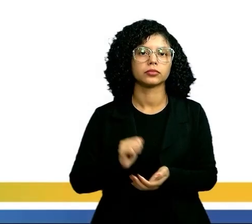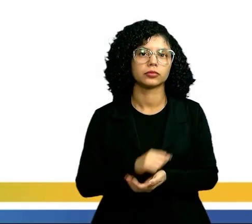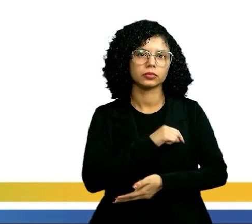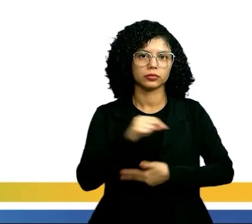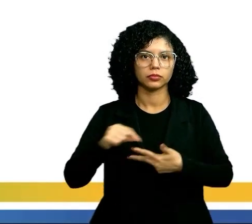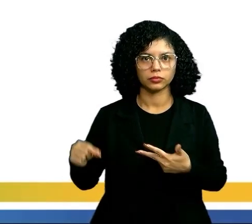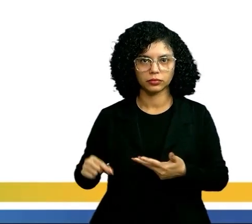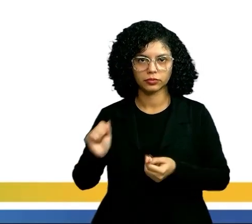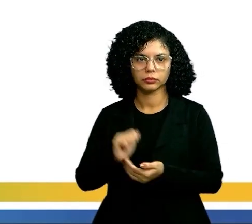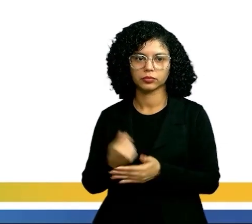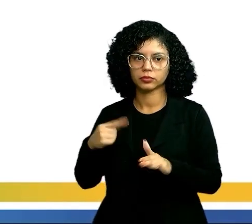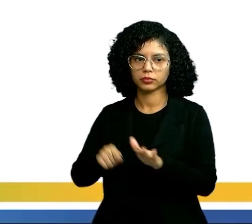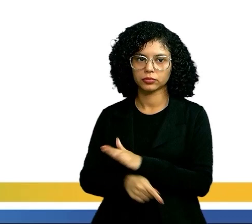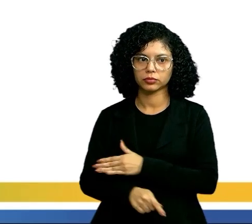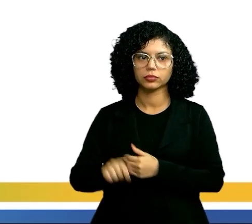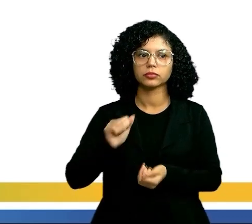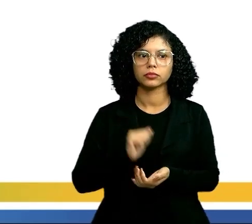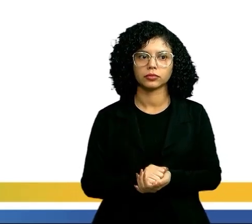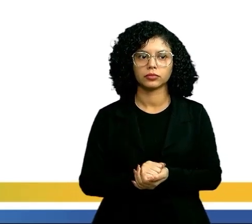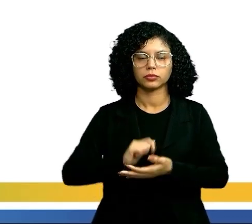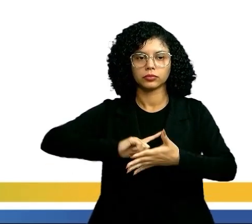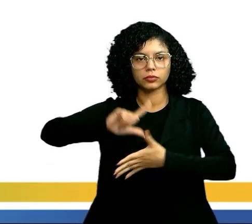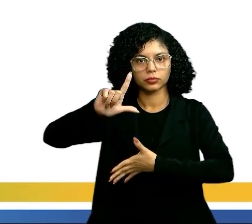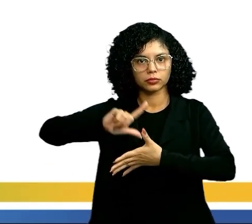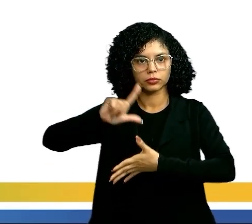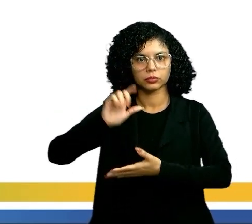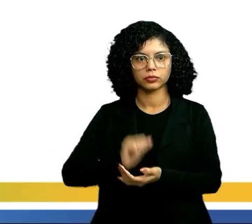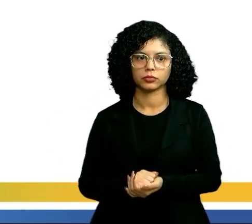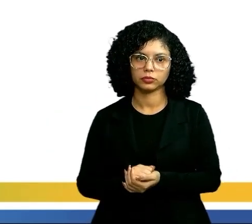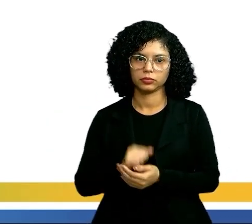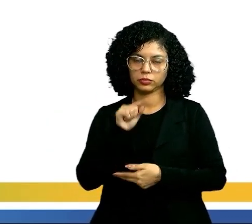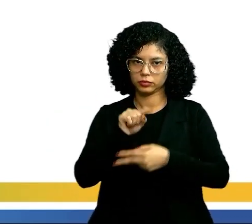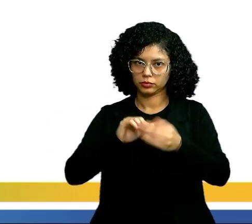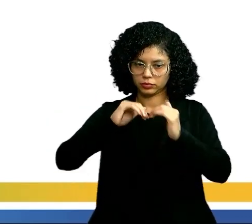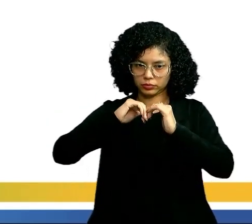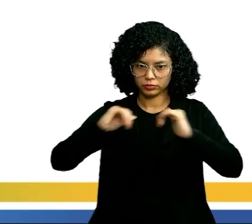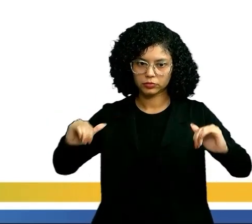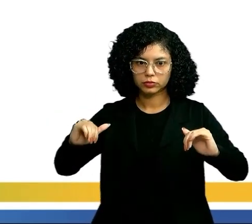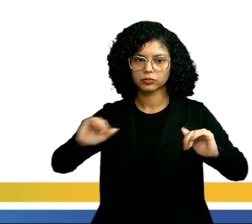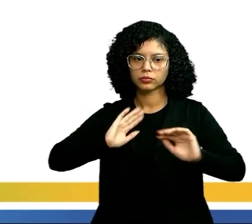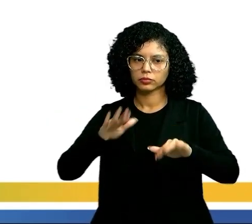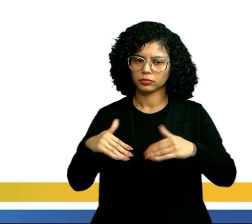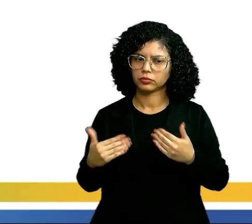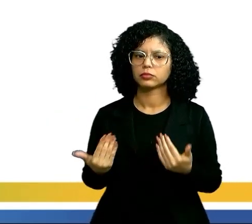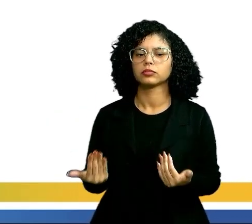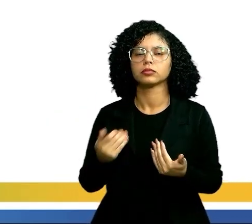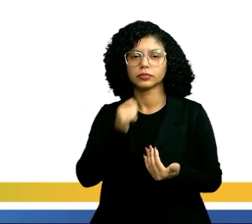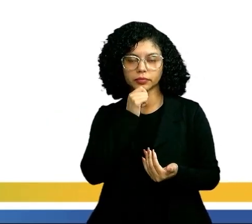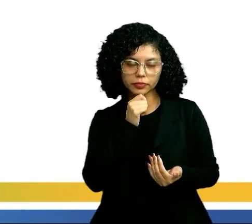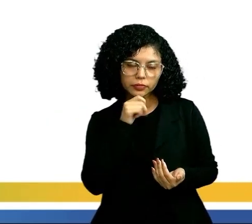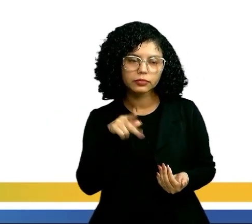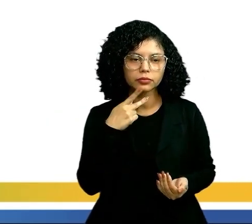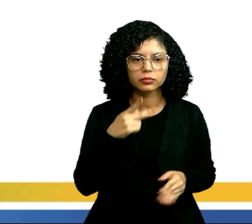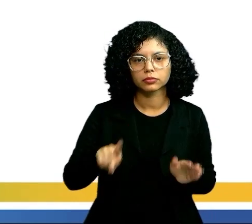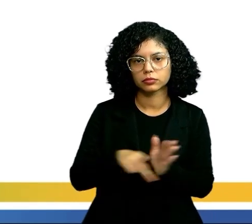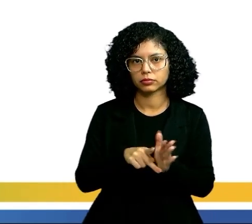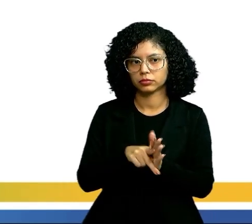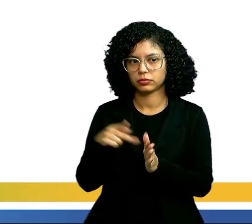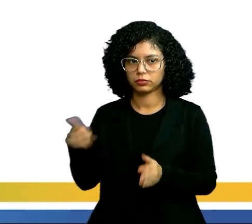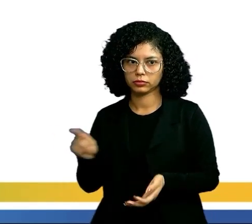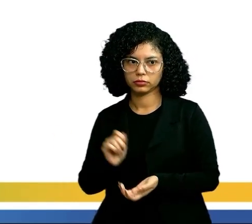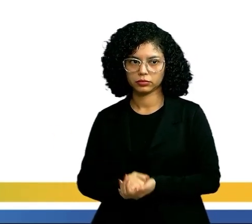Enem. Dentro da América Latina existem as subdivisões. Quais são elas? A gente vai já falar sobre